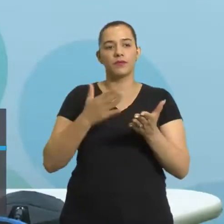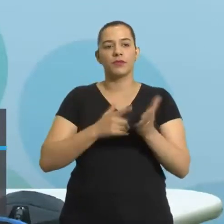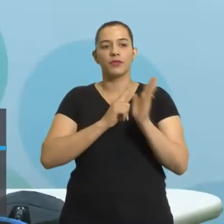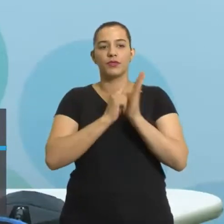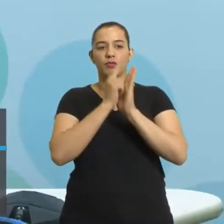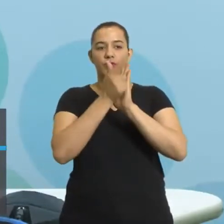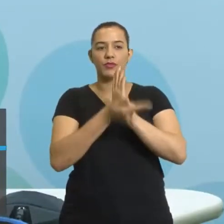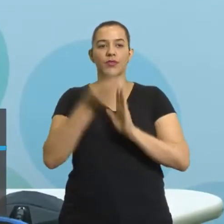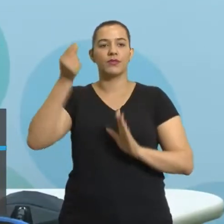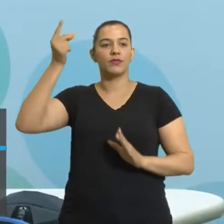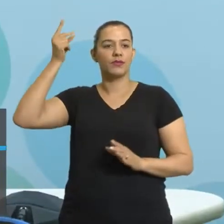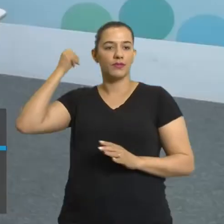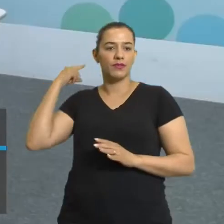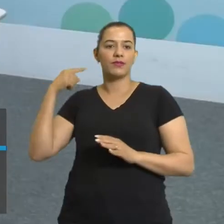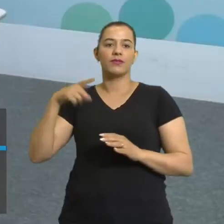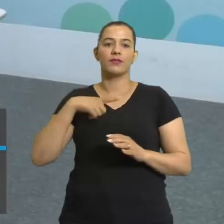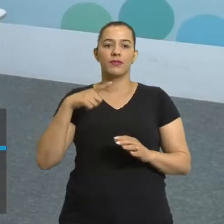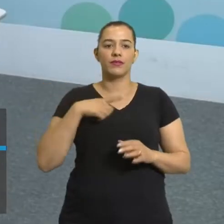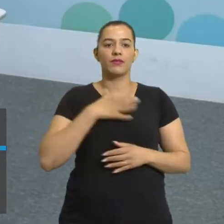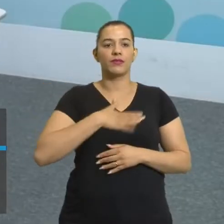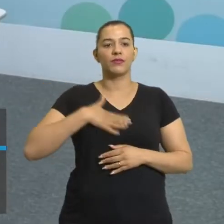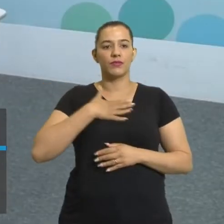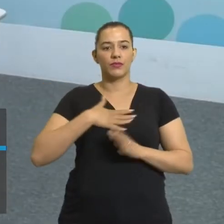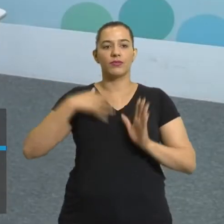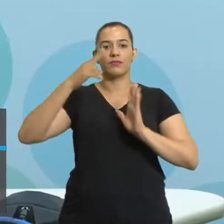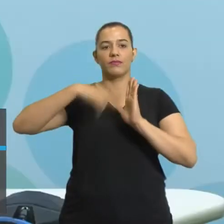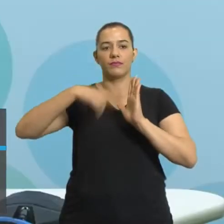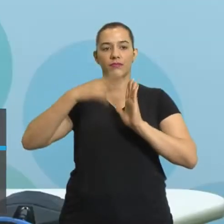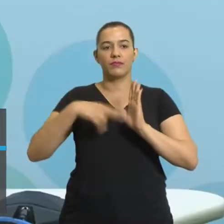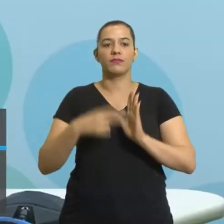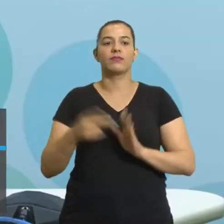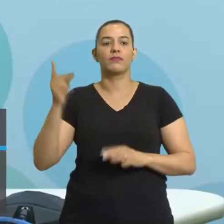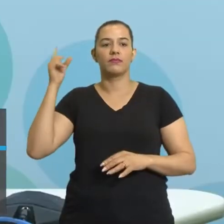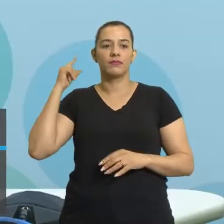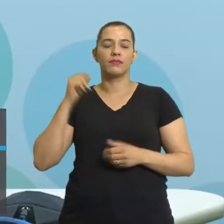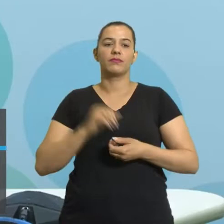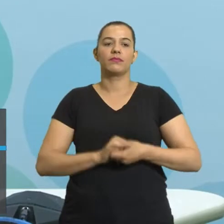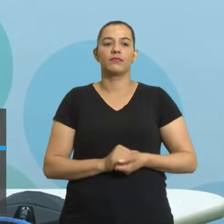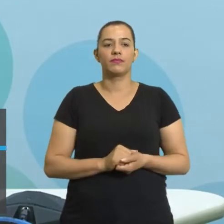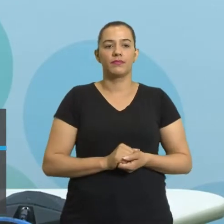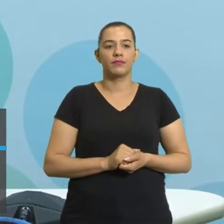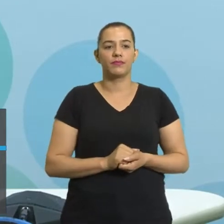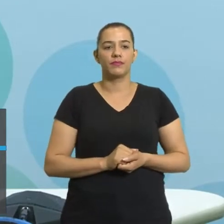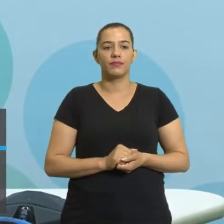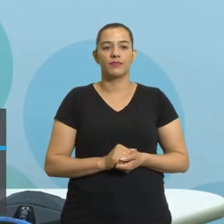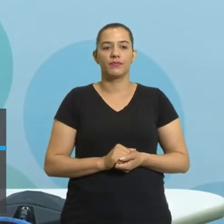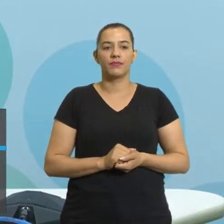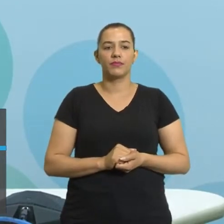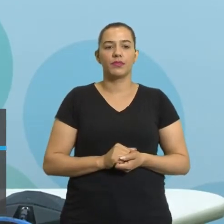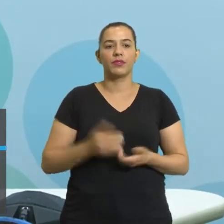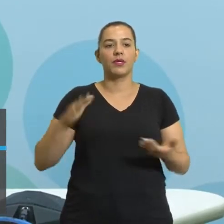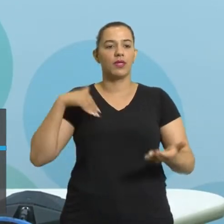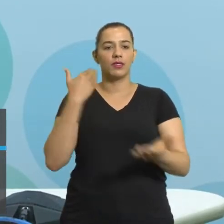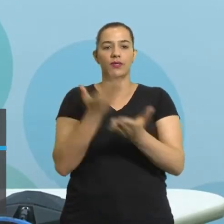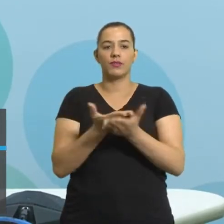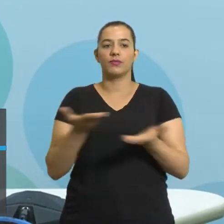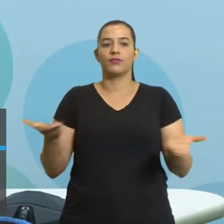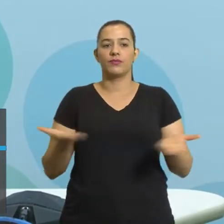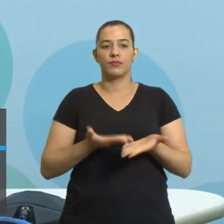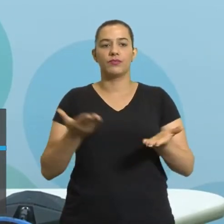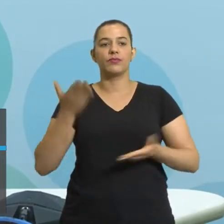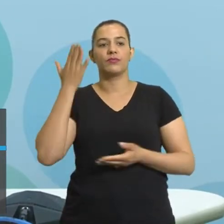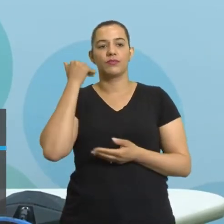bem antigo, né? Eu gostava bastante também e acho que faz sucesso até hoje. Ah,